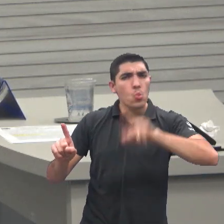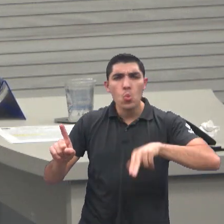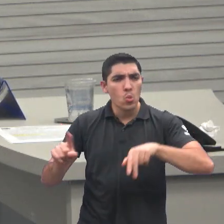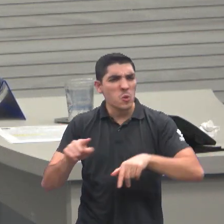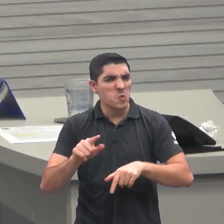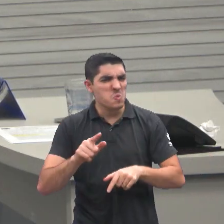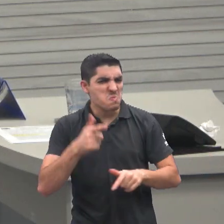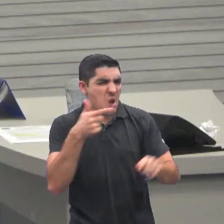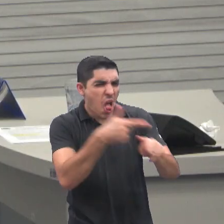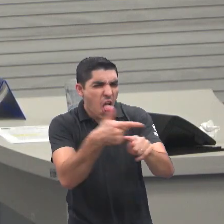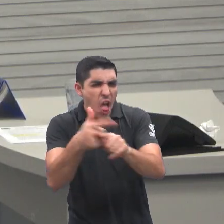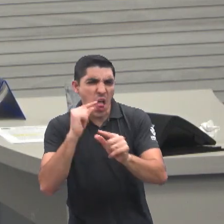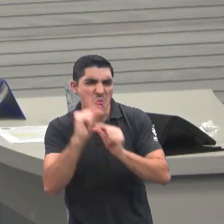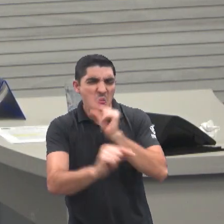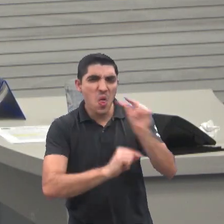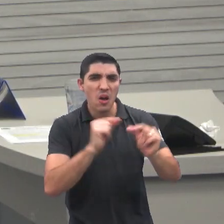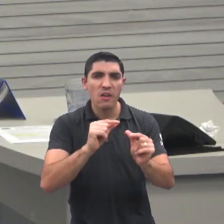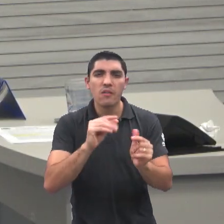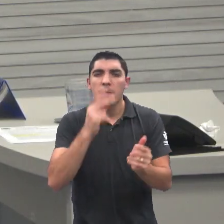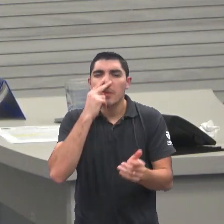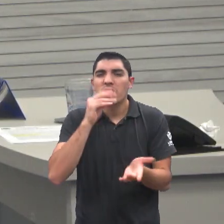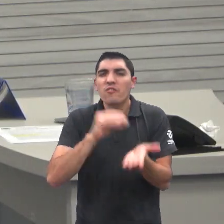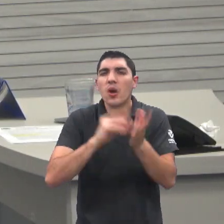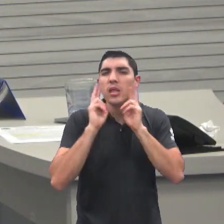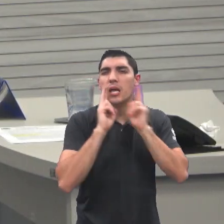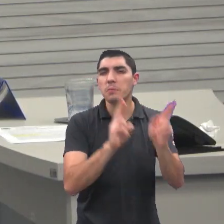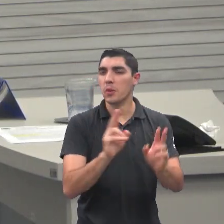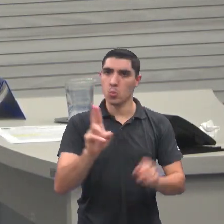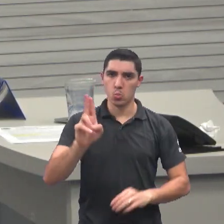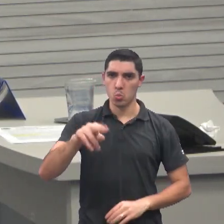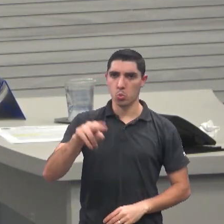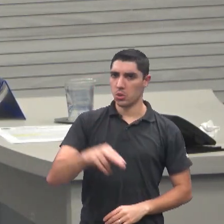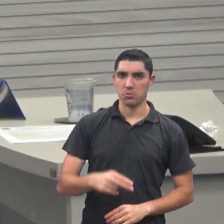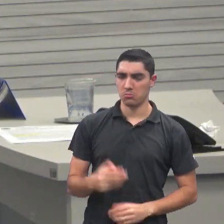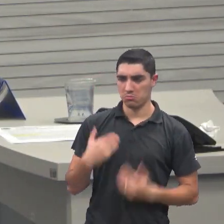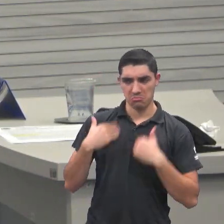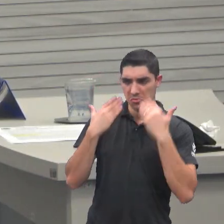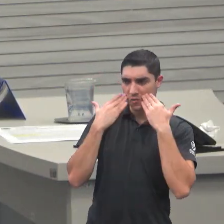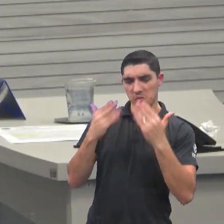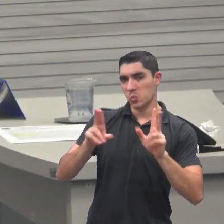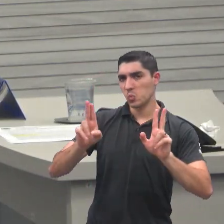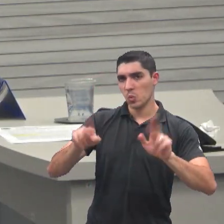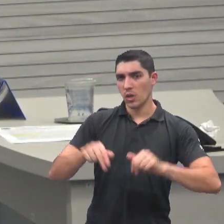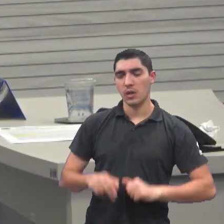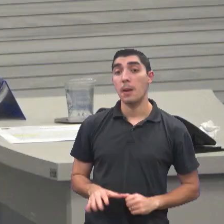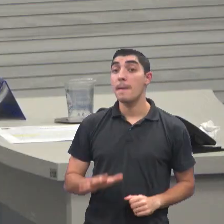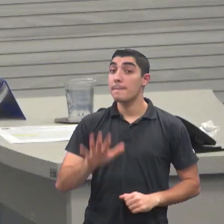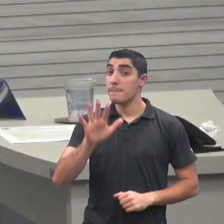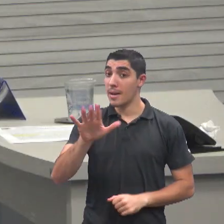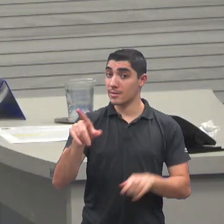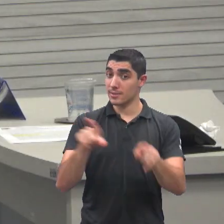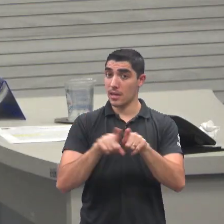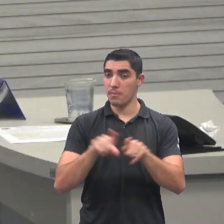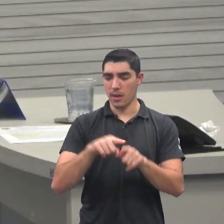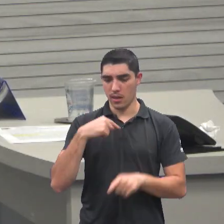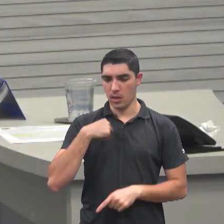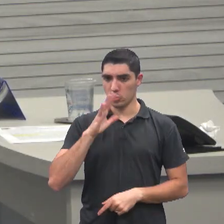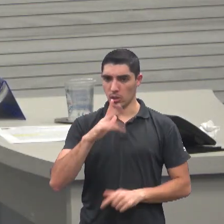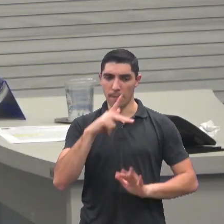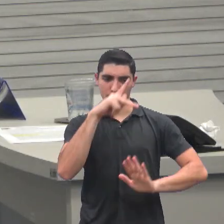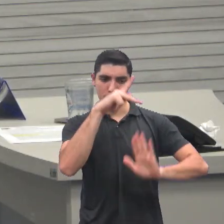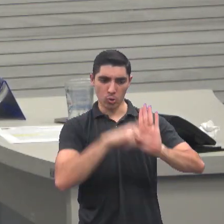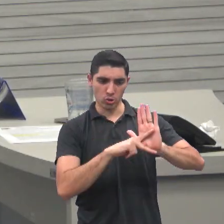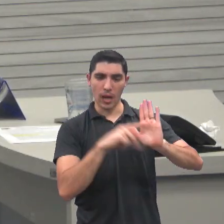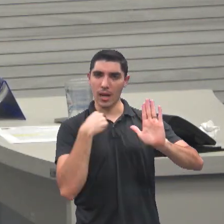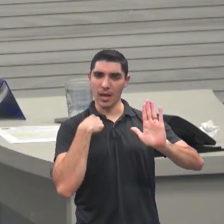não. Mas dizer, vereador, que também nessa casa eu protocolei um projeto de título de